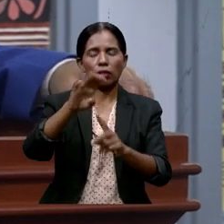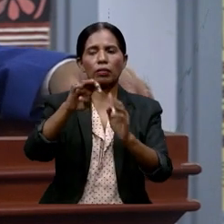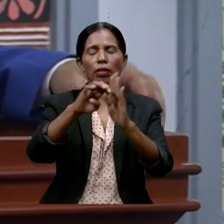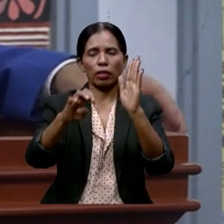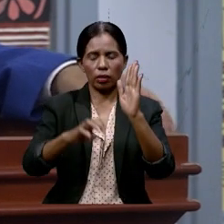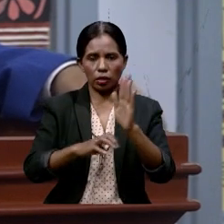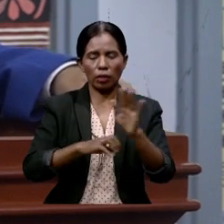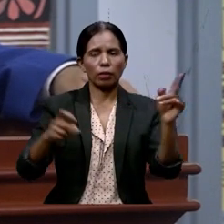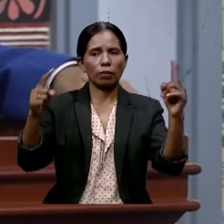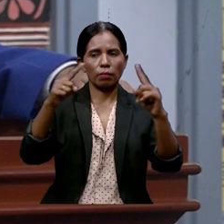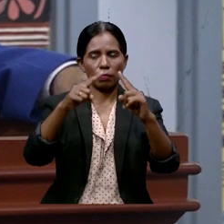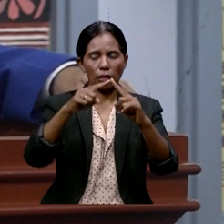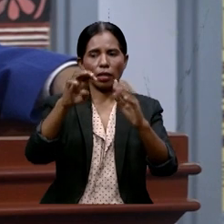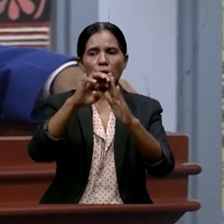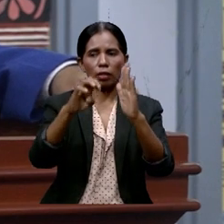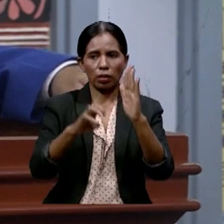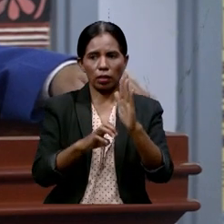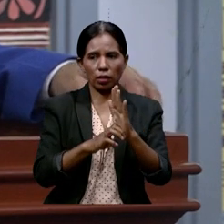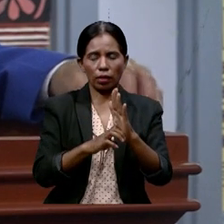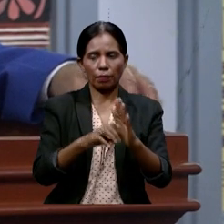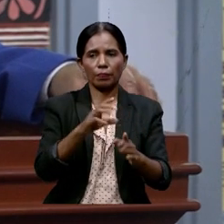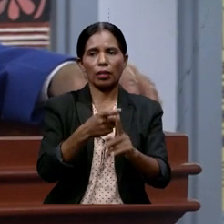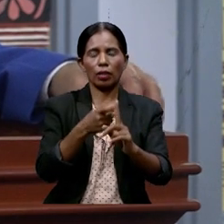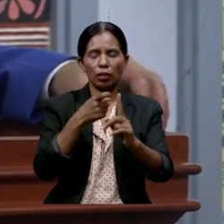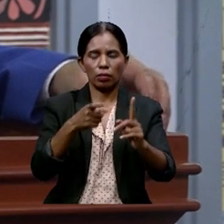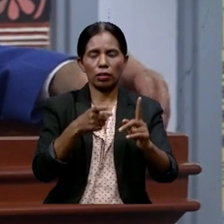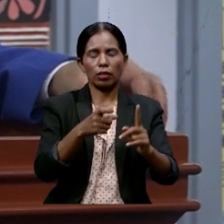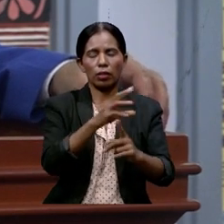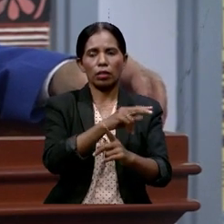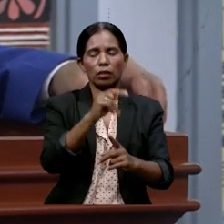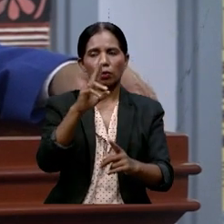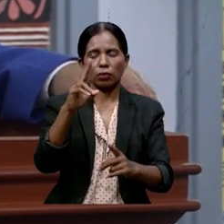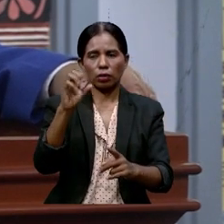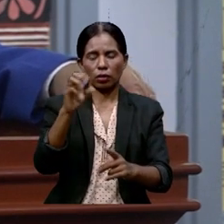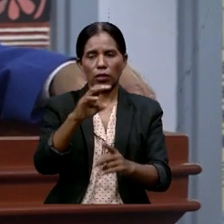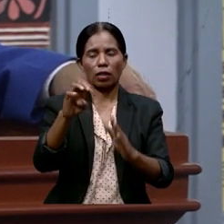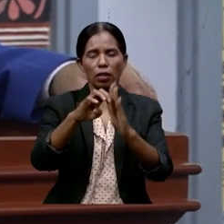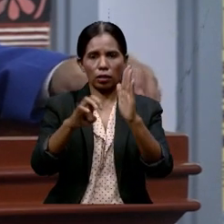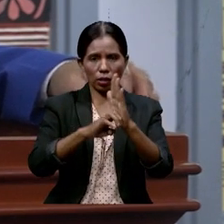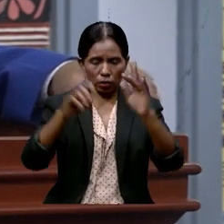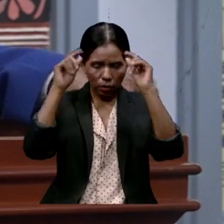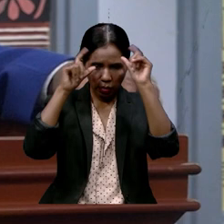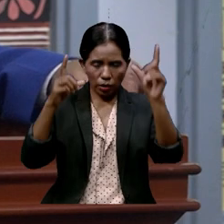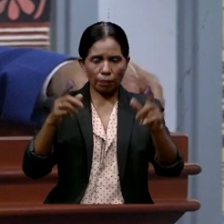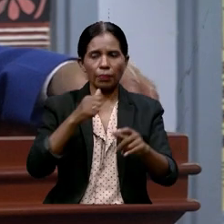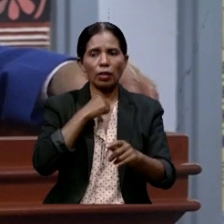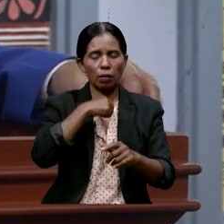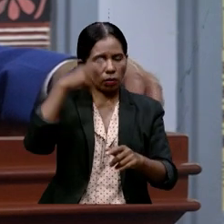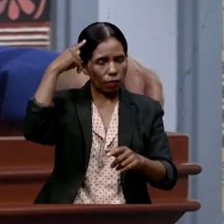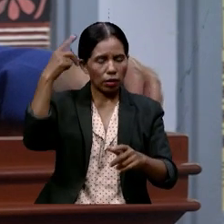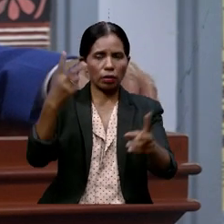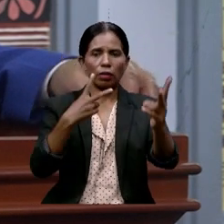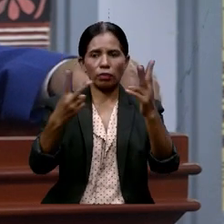ba Estado União, nunciatura, uma coordena o Estado Timor-Leste. Então, o Papa mai nea